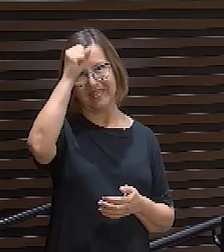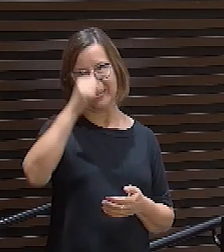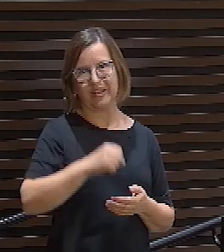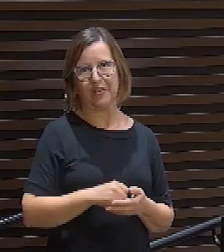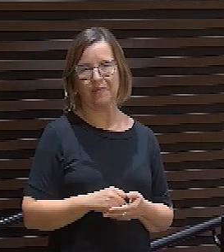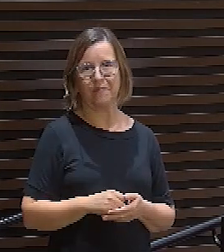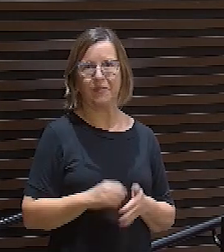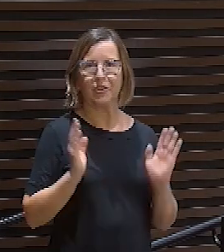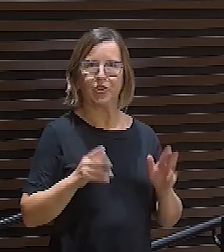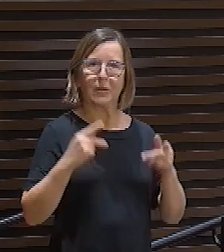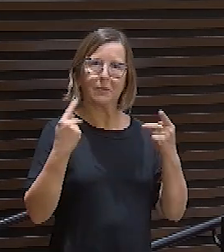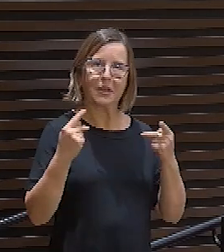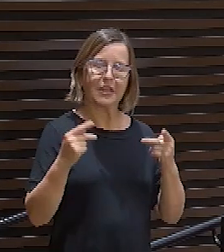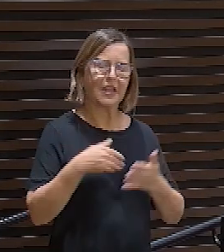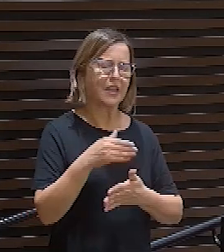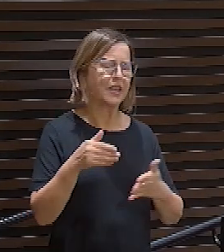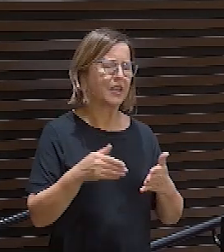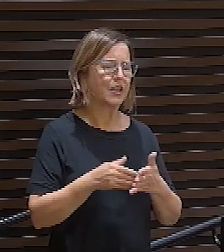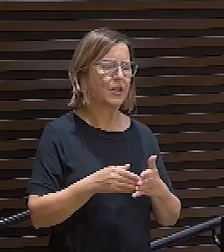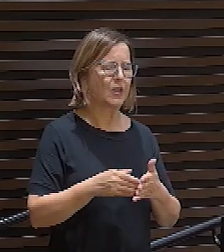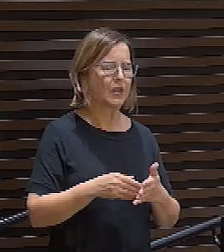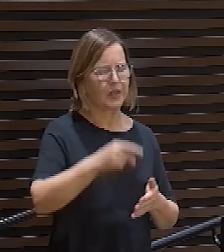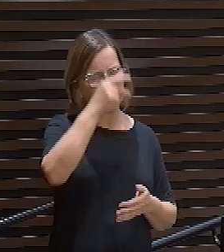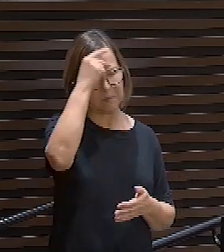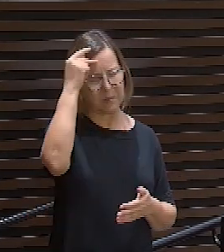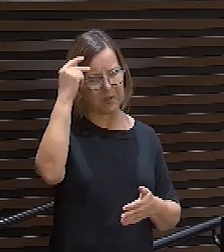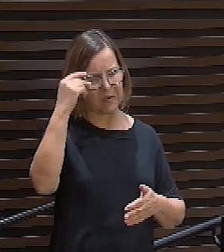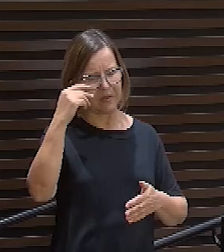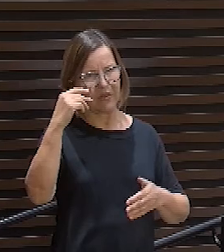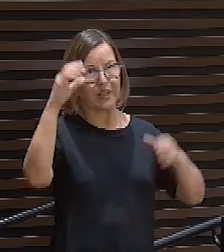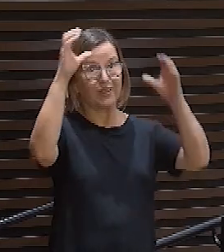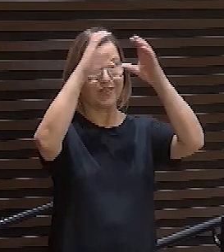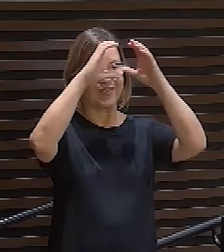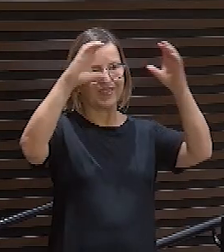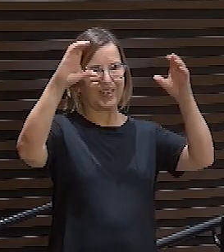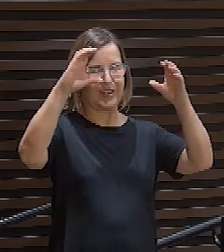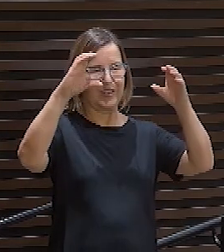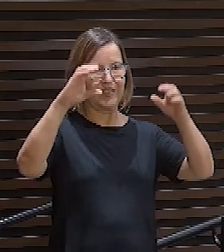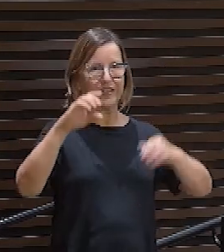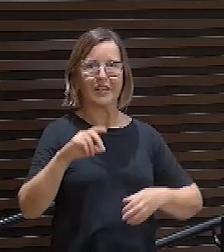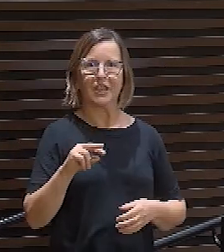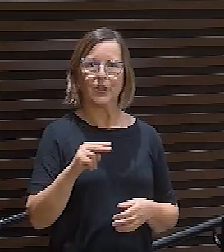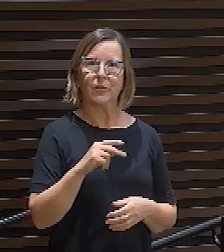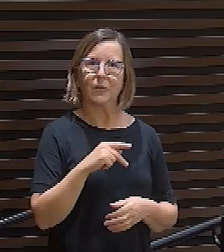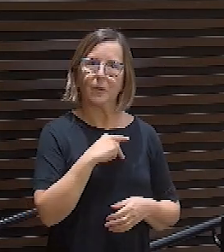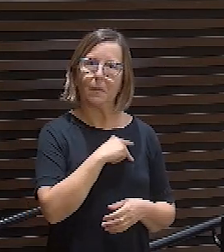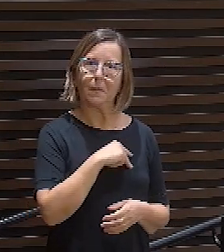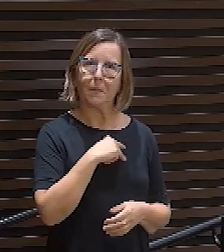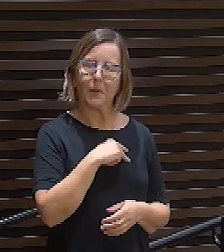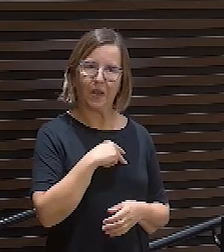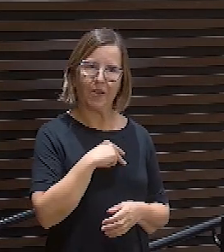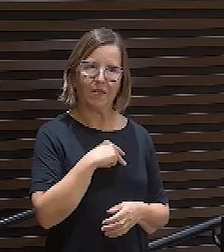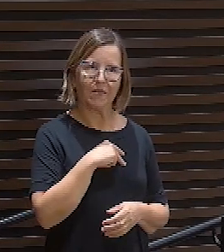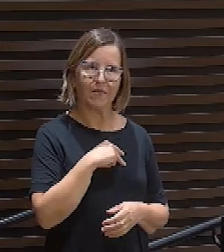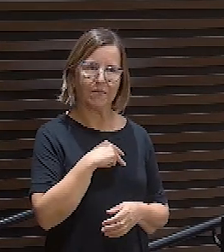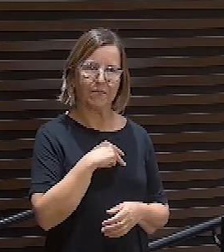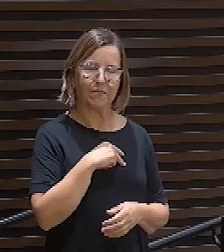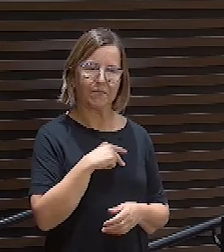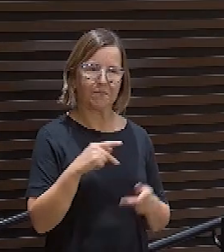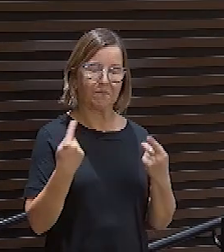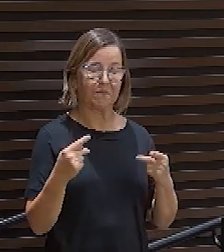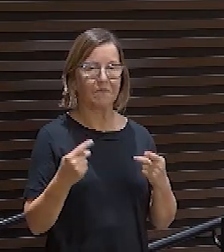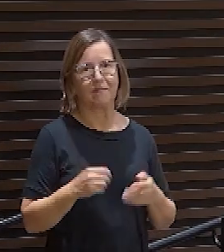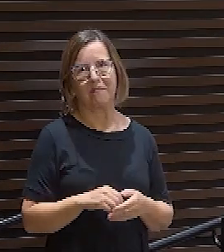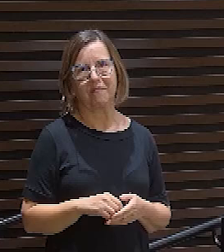foi pregado a toda criatura debaixo do céu, do qual eu, Paulo, me tornei ministro. A